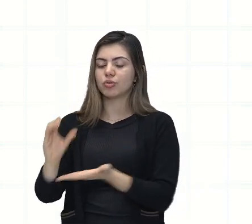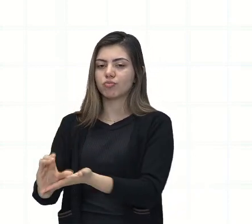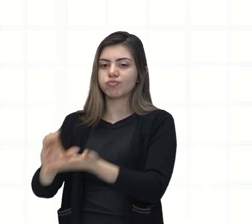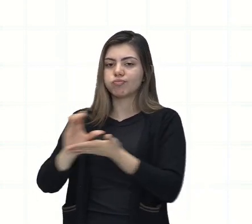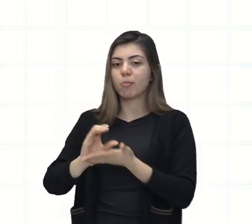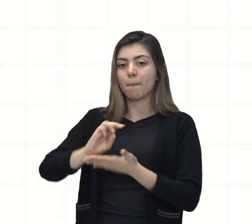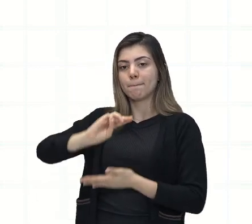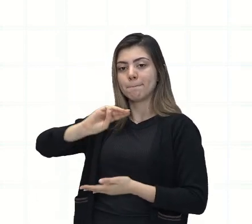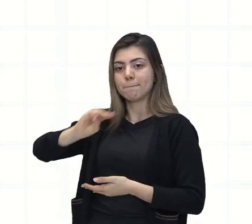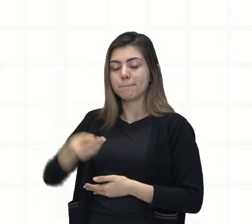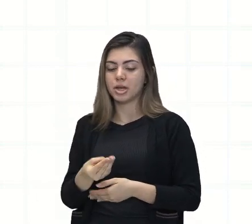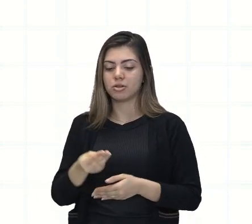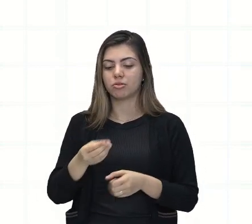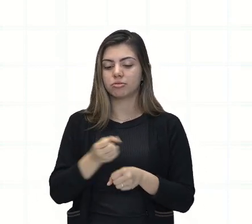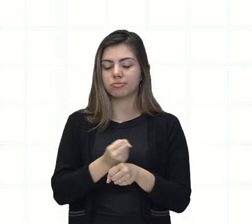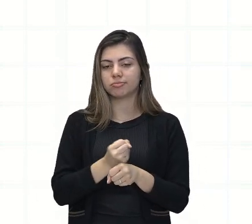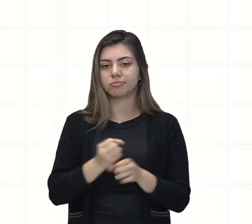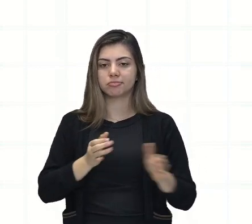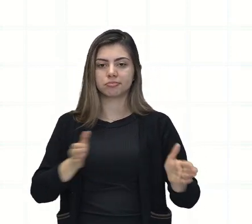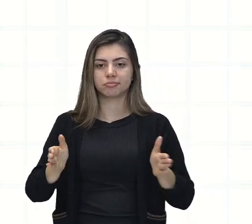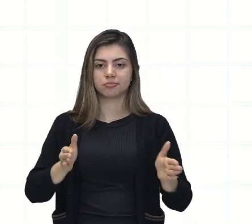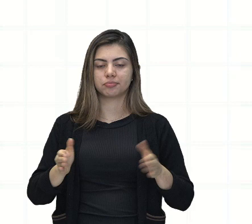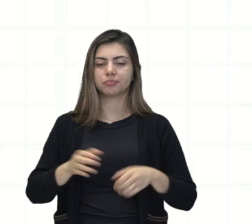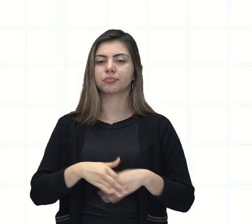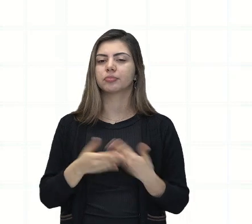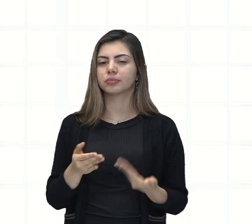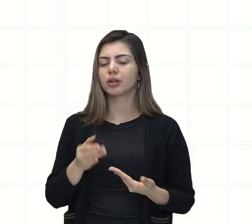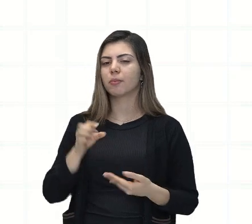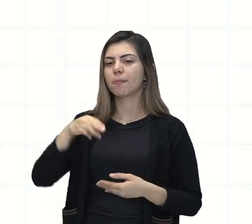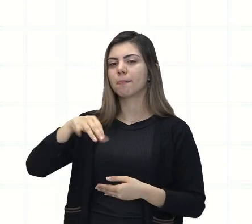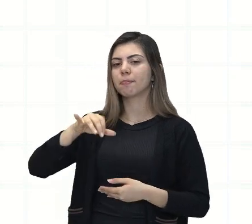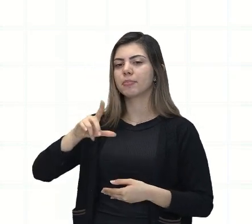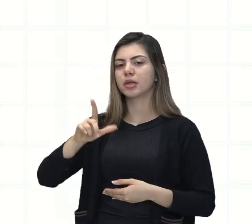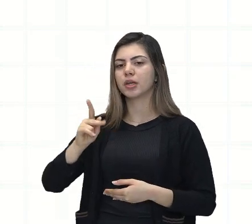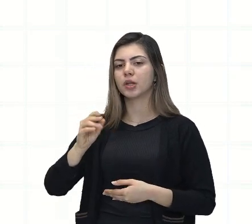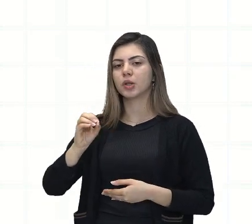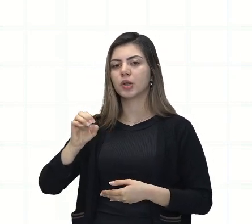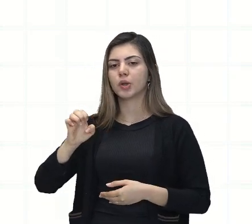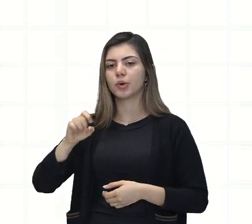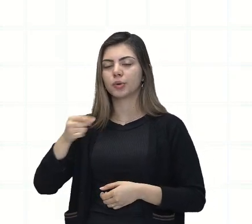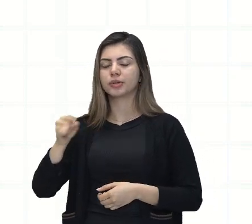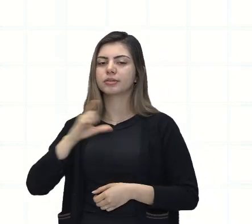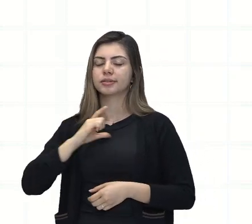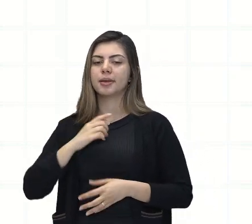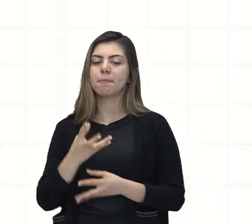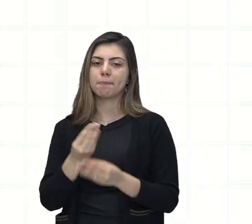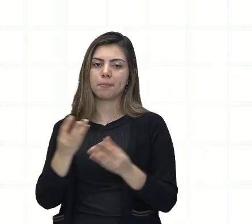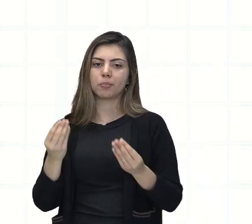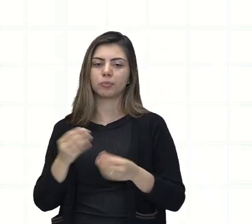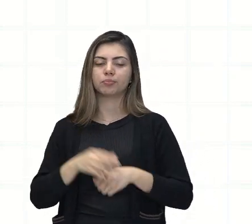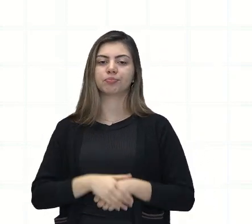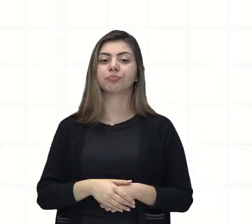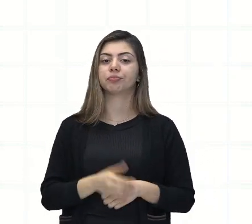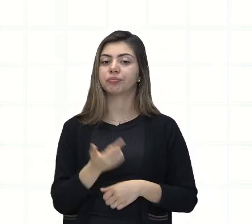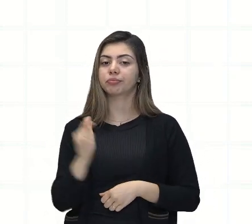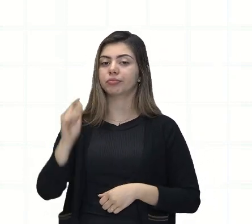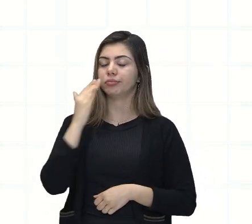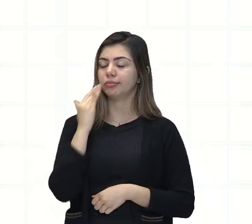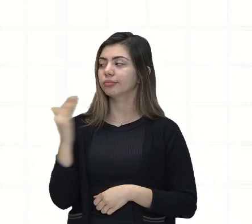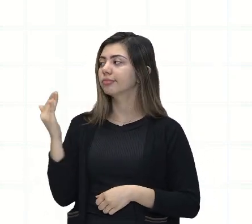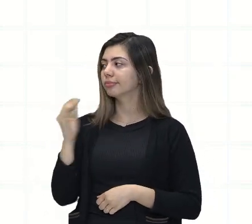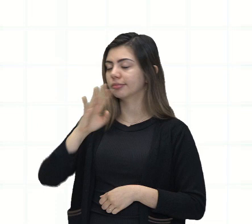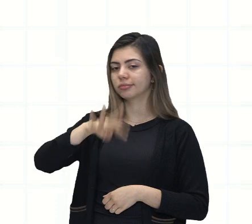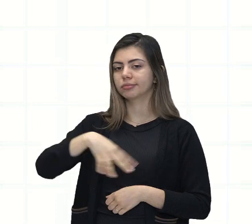ideia de mais quantidade este ano. Próximo. Temos aqui essa